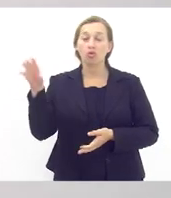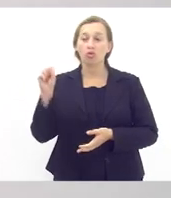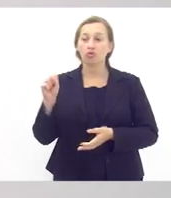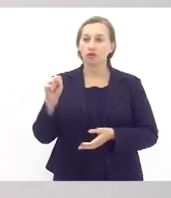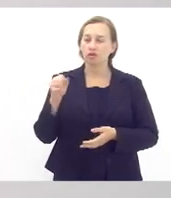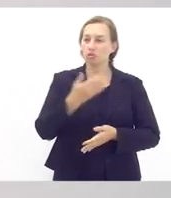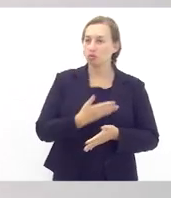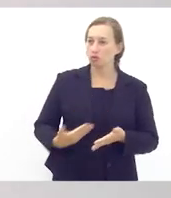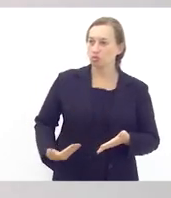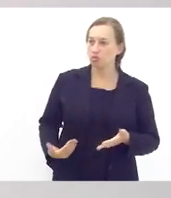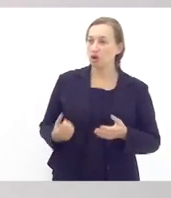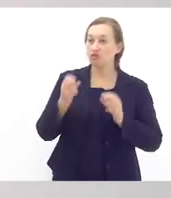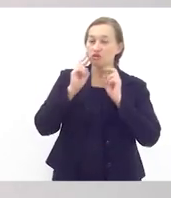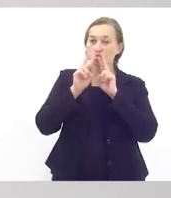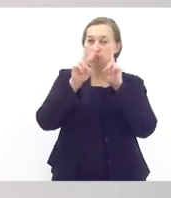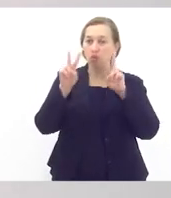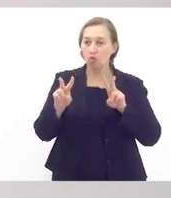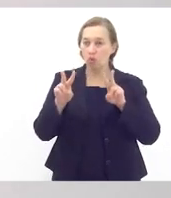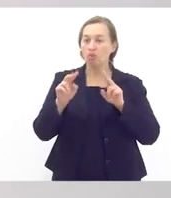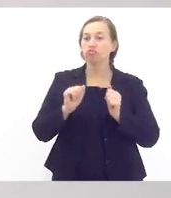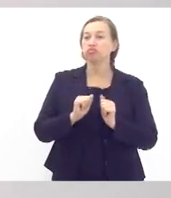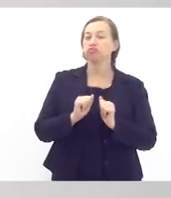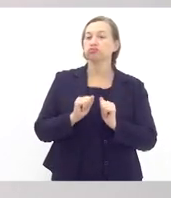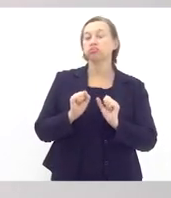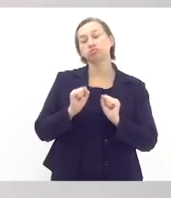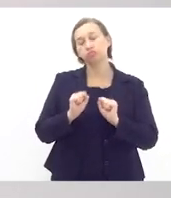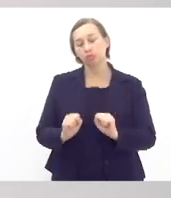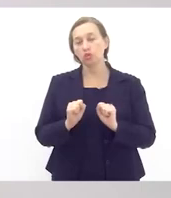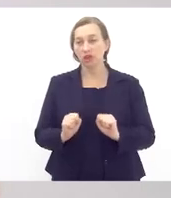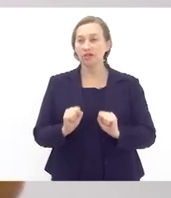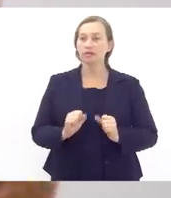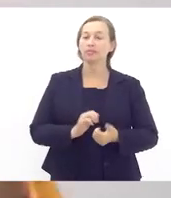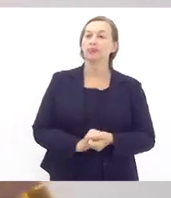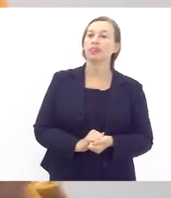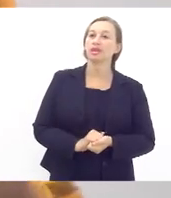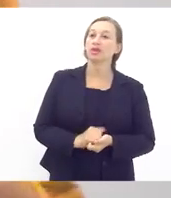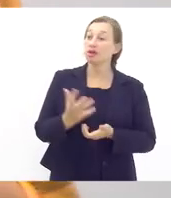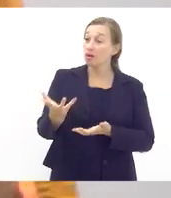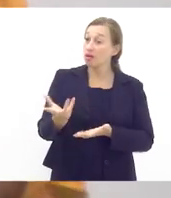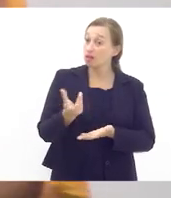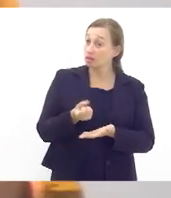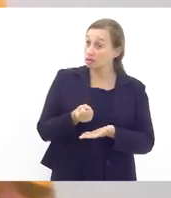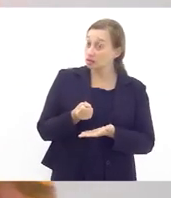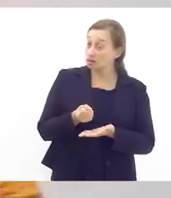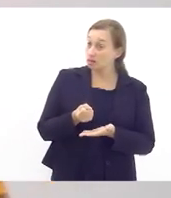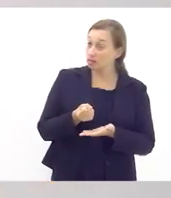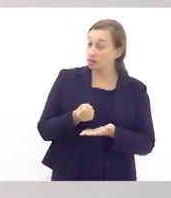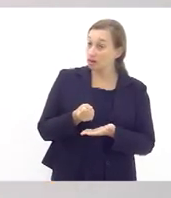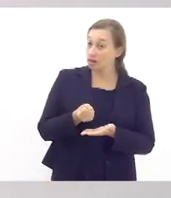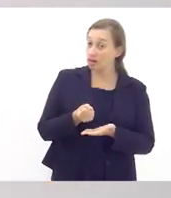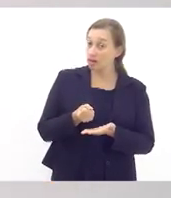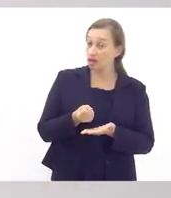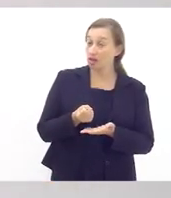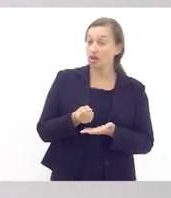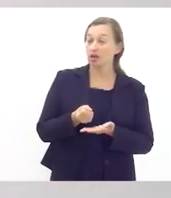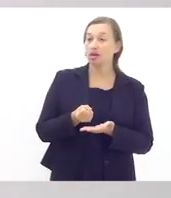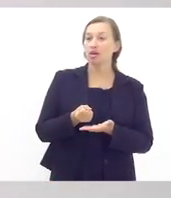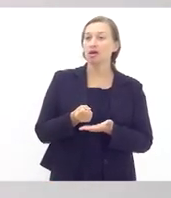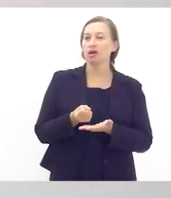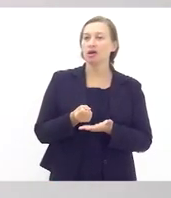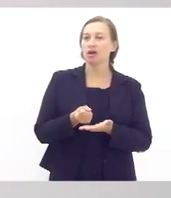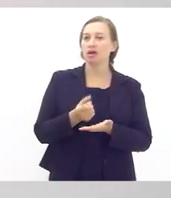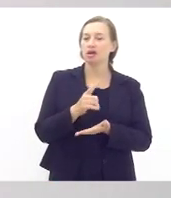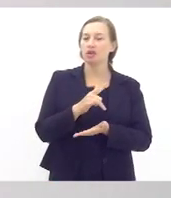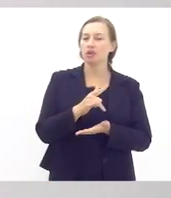virtual para que a gente pudesse dar conta de acolher a contribuição das pessoas que não